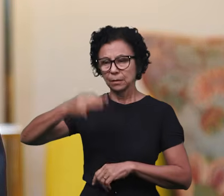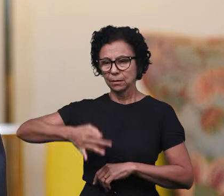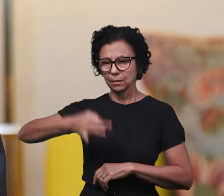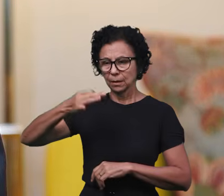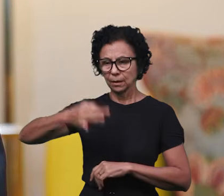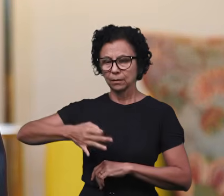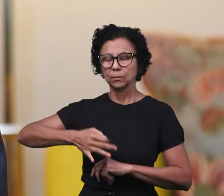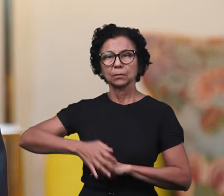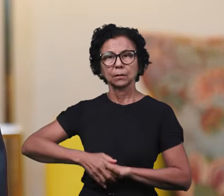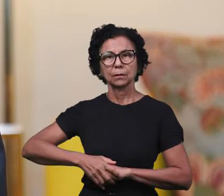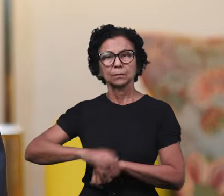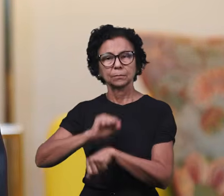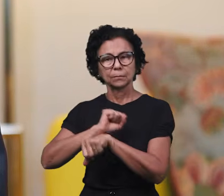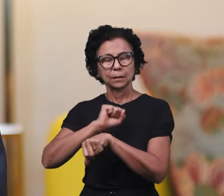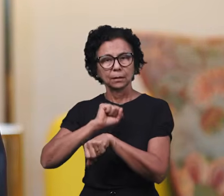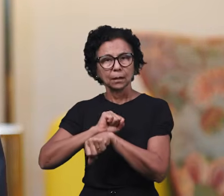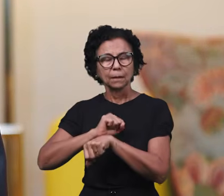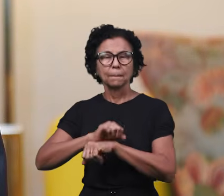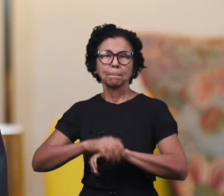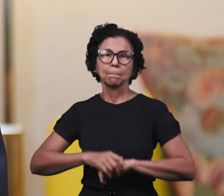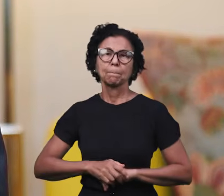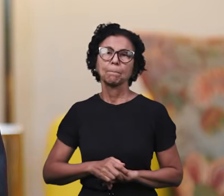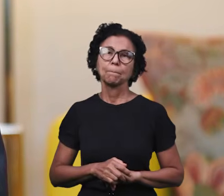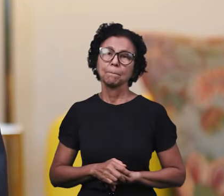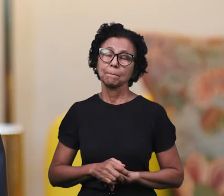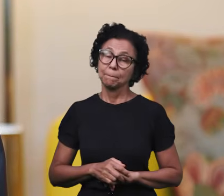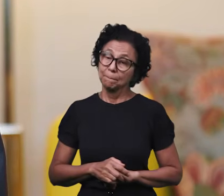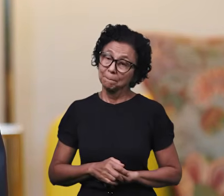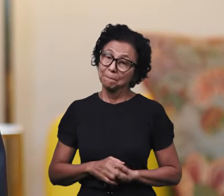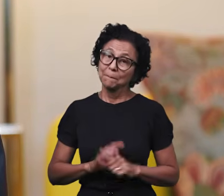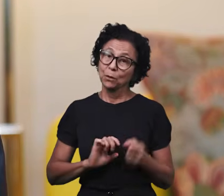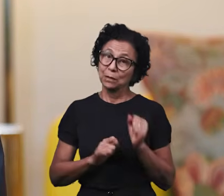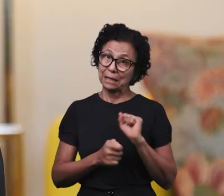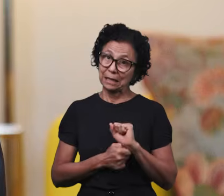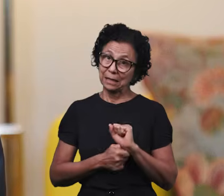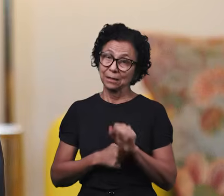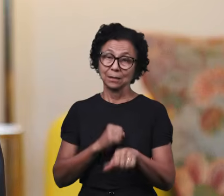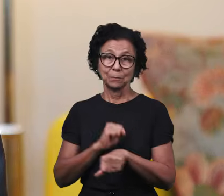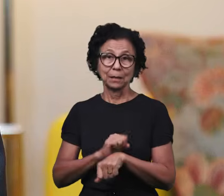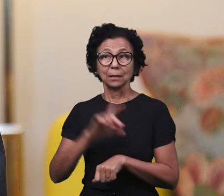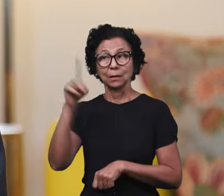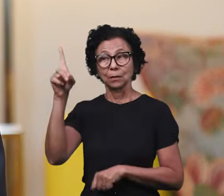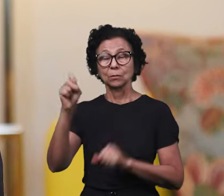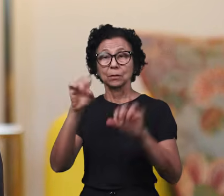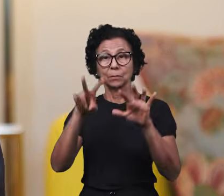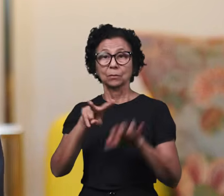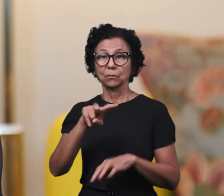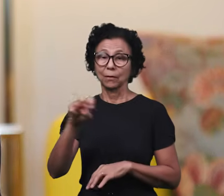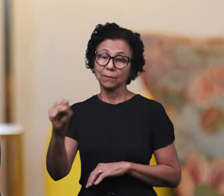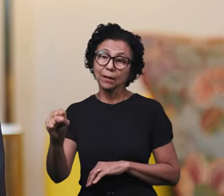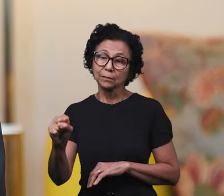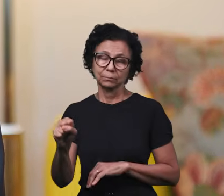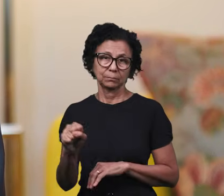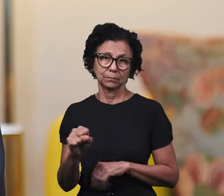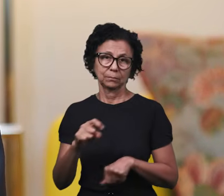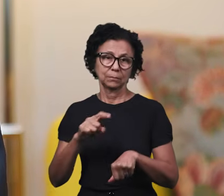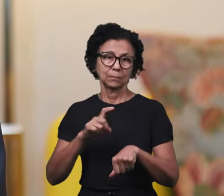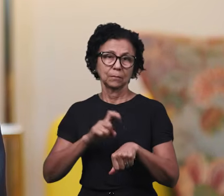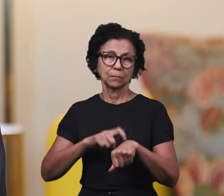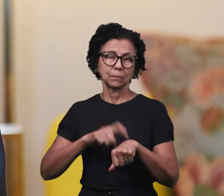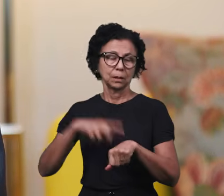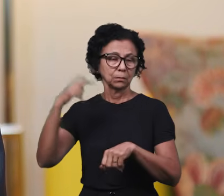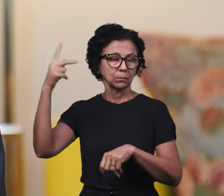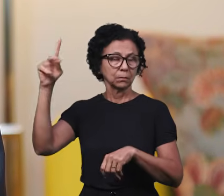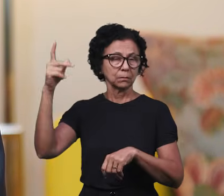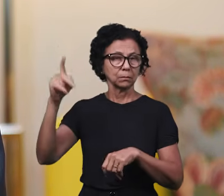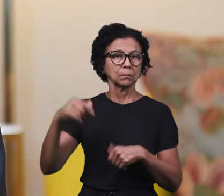tempo certo, né? O segredo de Deus para nós é esperar, porque o tempo dele vem, não é o nosso tempo,